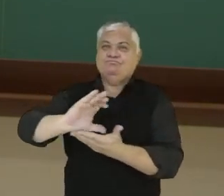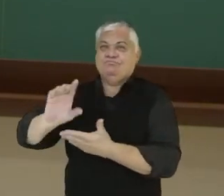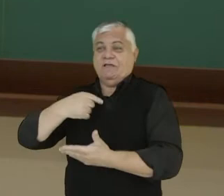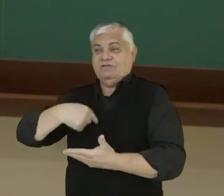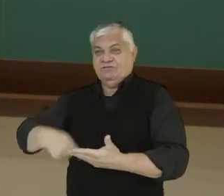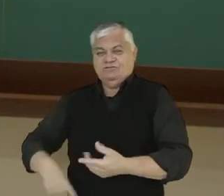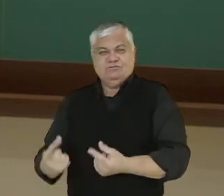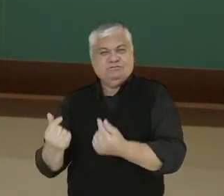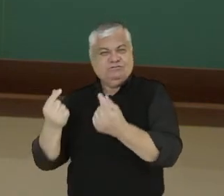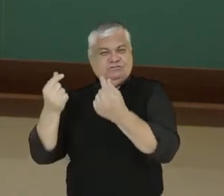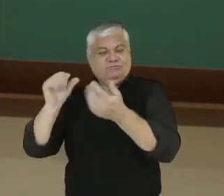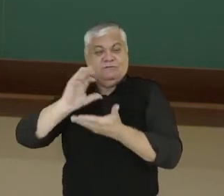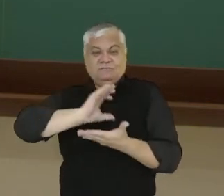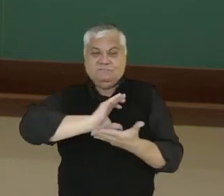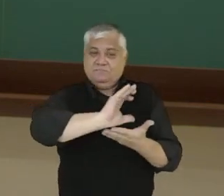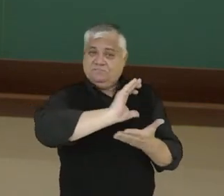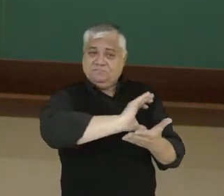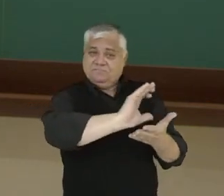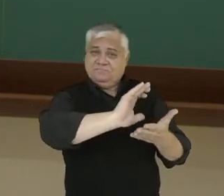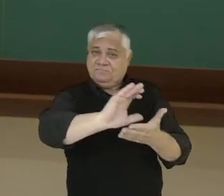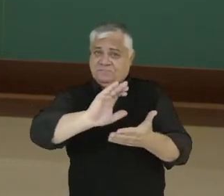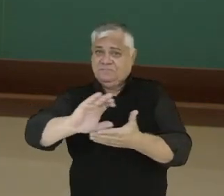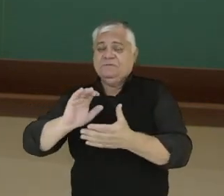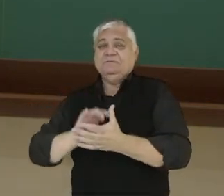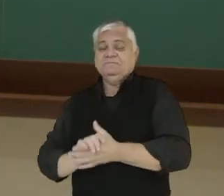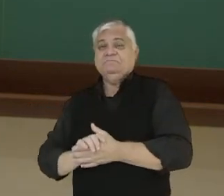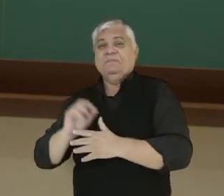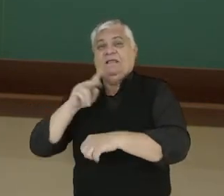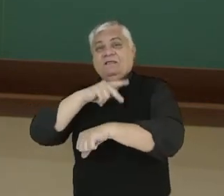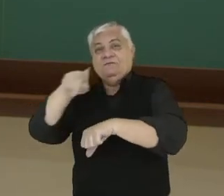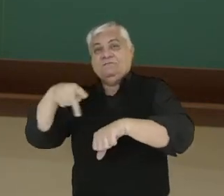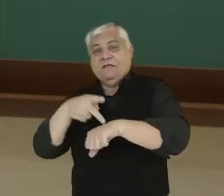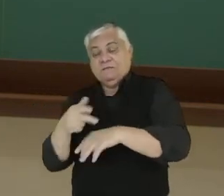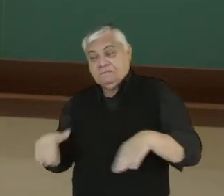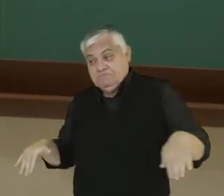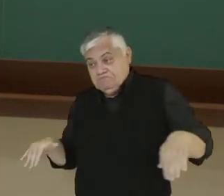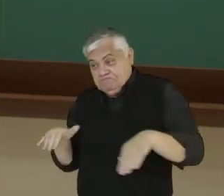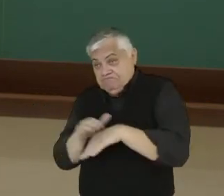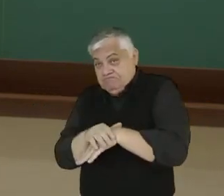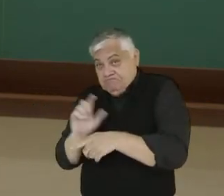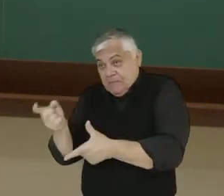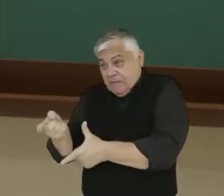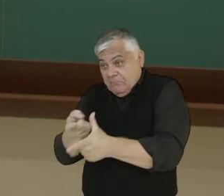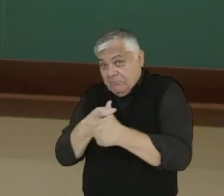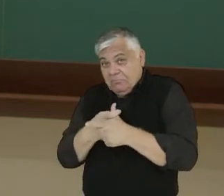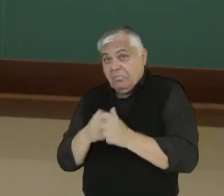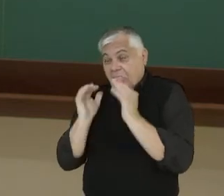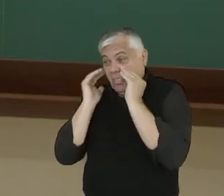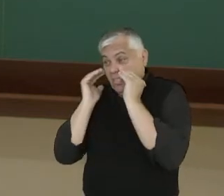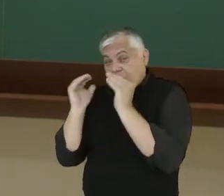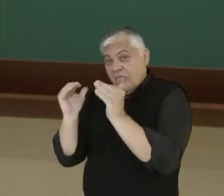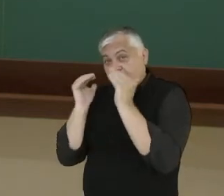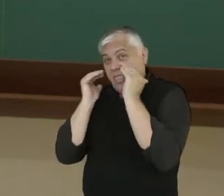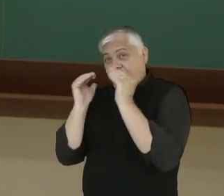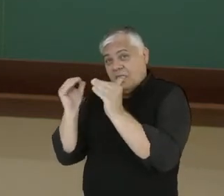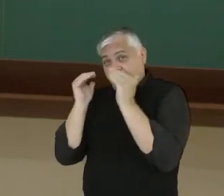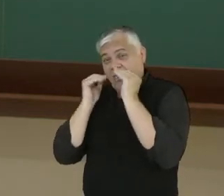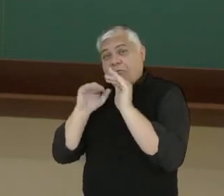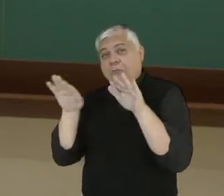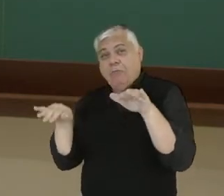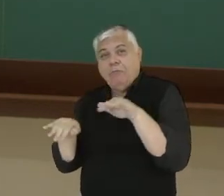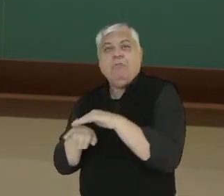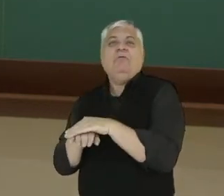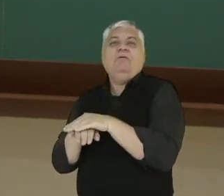uma potência mundial, oferece esses recursos e esses países acabam contraindo dívidas, tendo que ficar cada vez mais ligados e